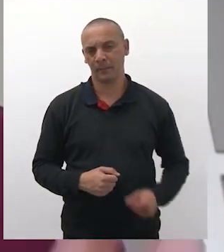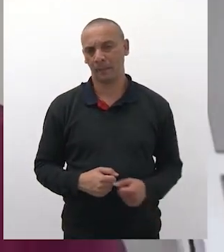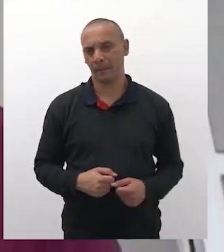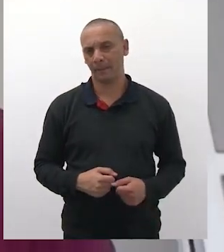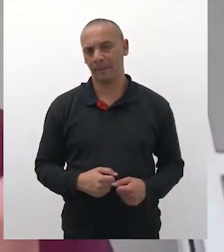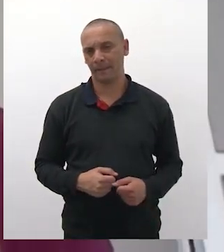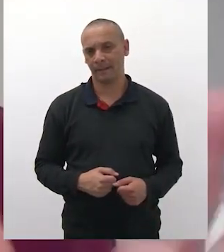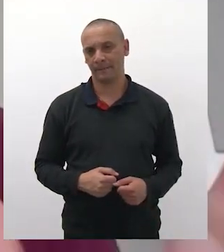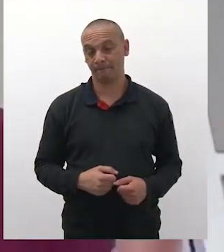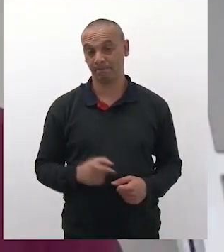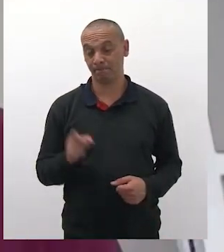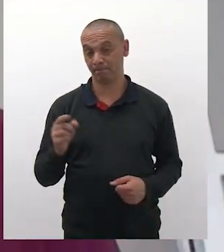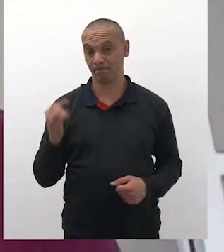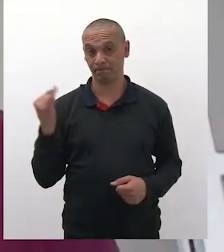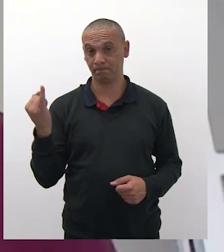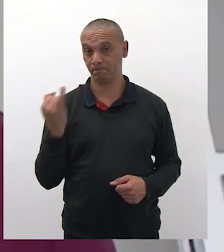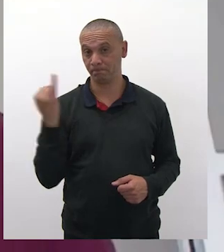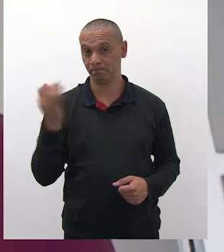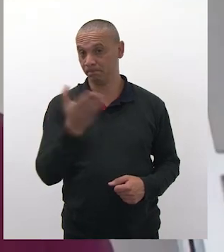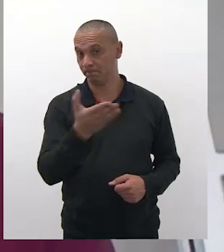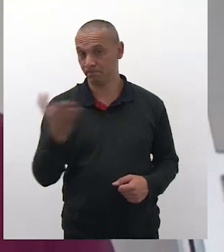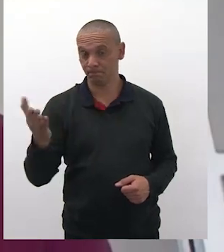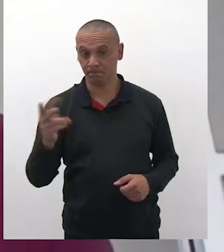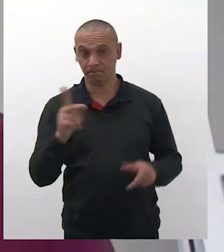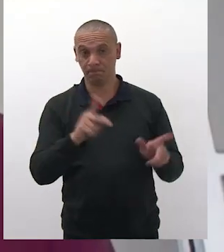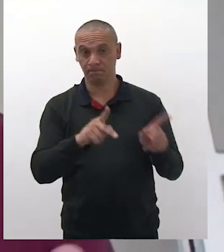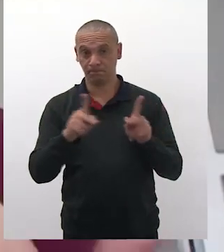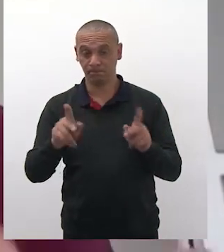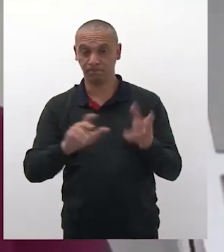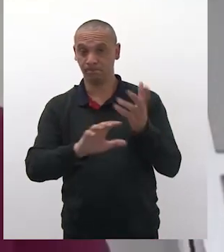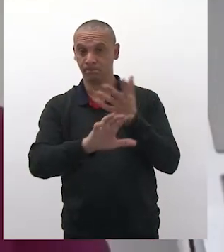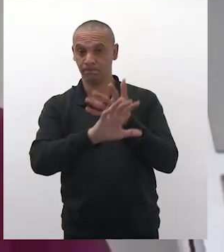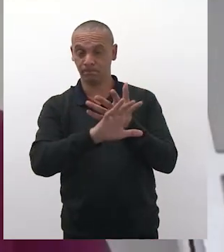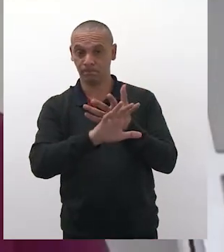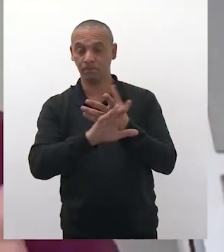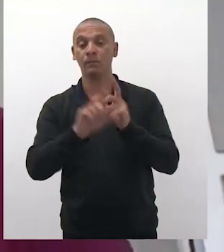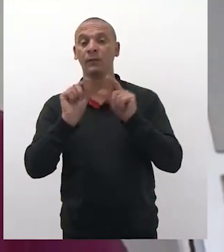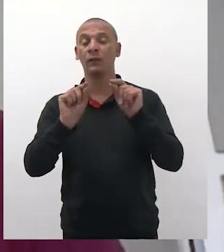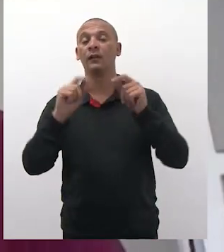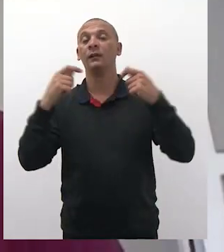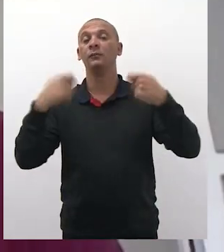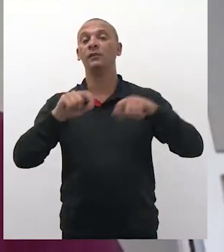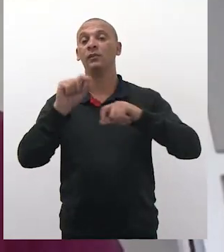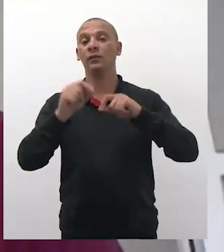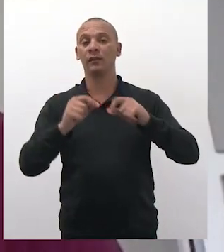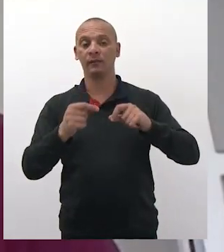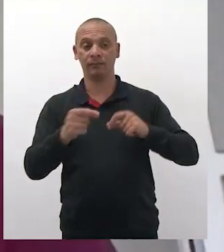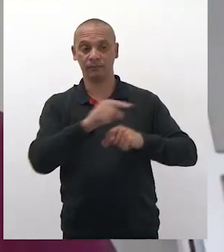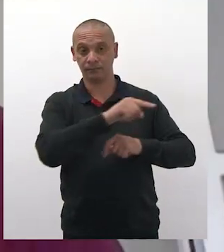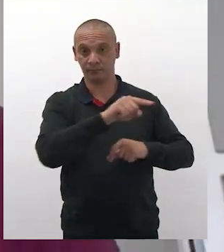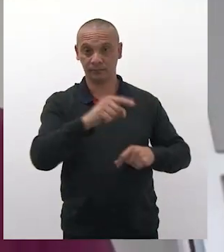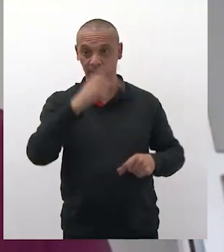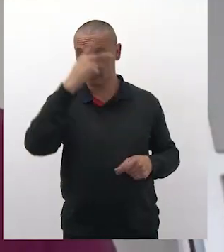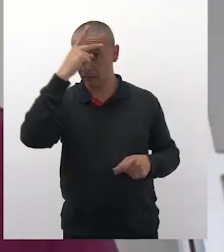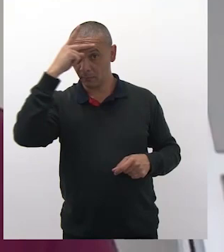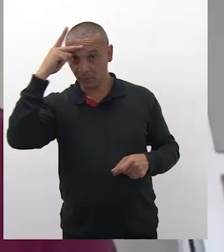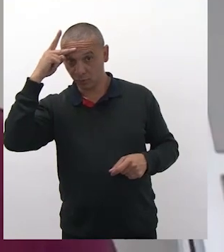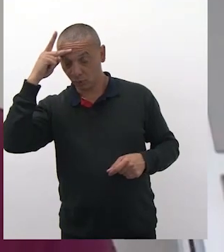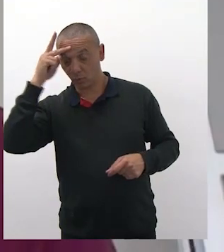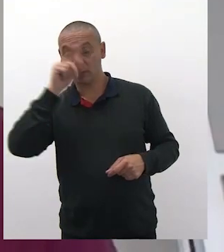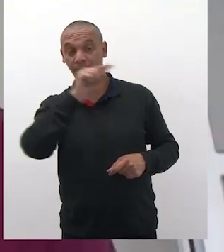isso é importante, colegas, que vocês vejam, que a gente também tem que dar espaço para a colaboradora ou